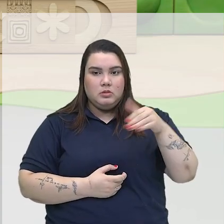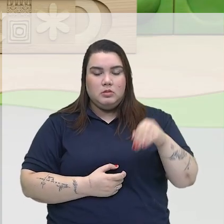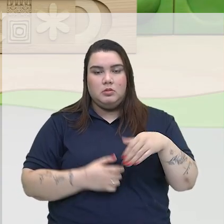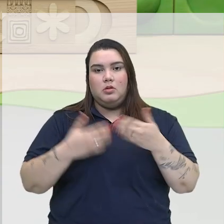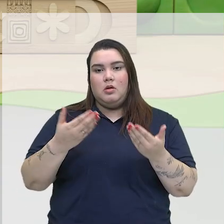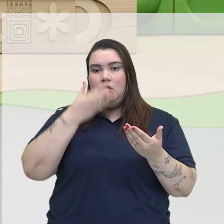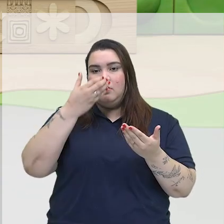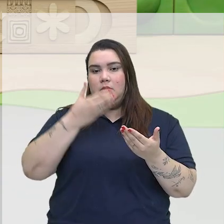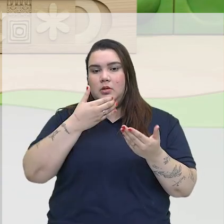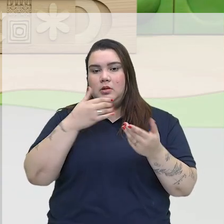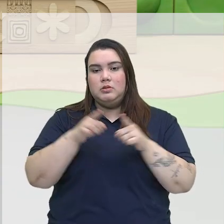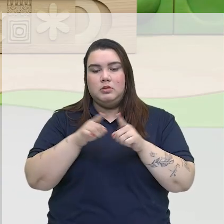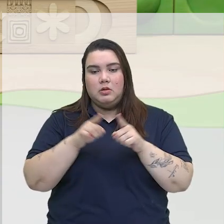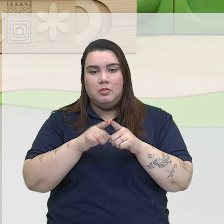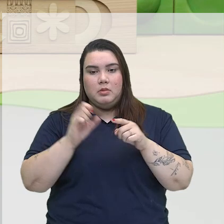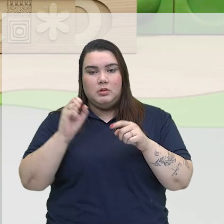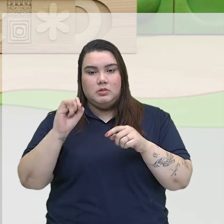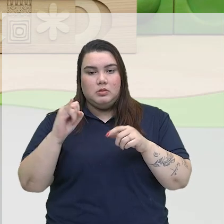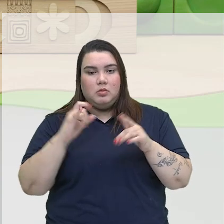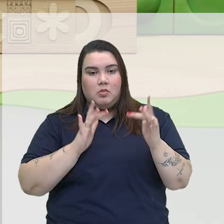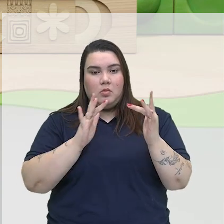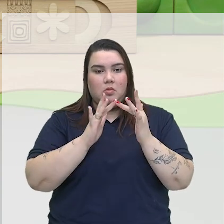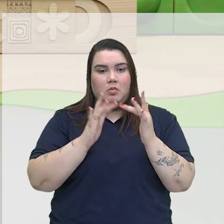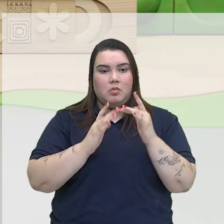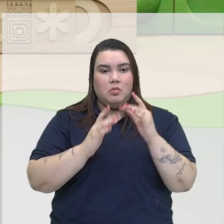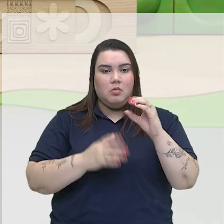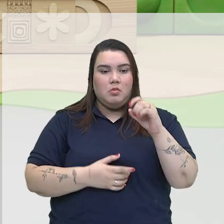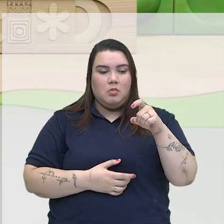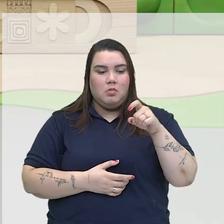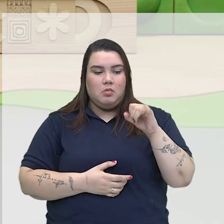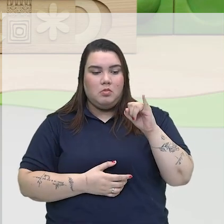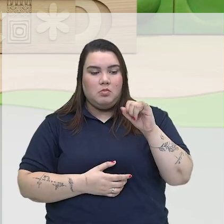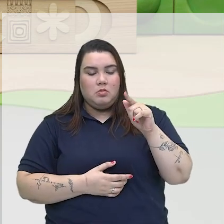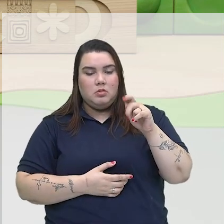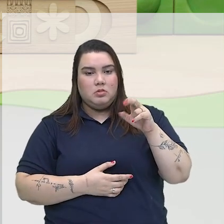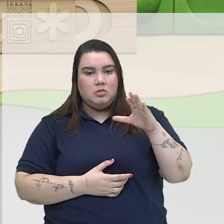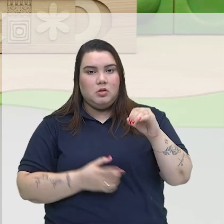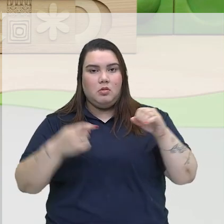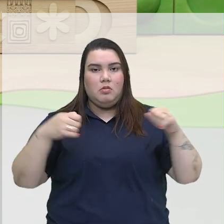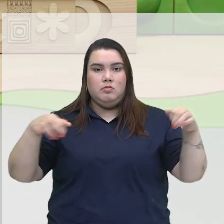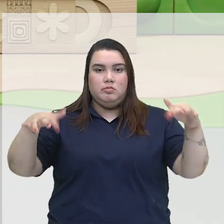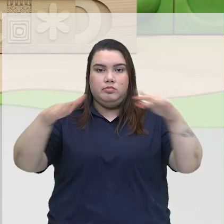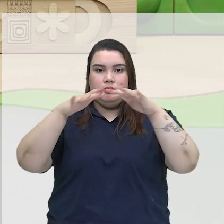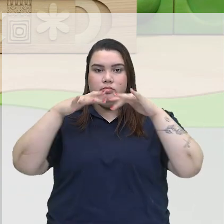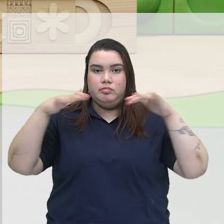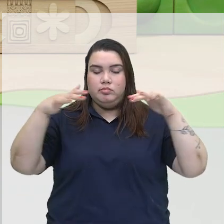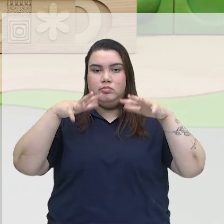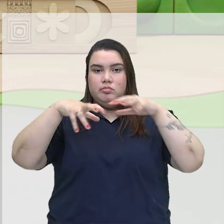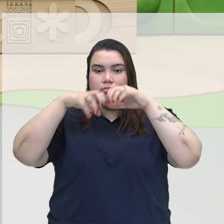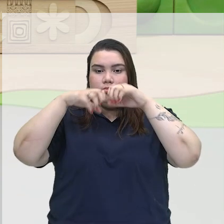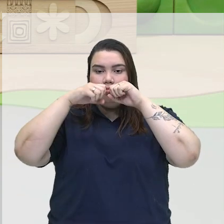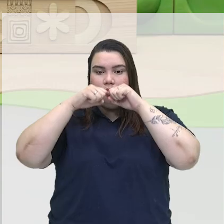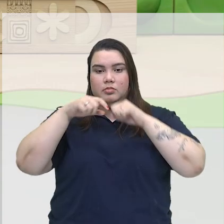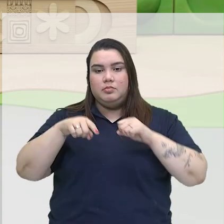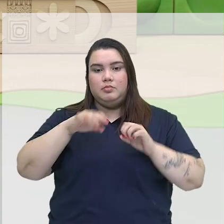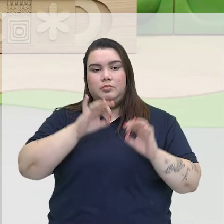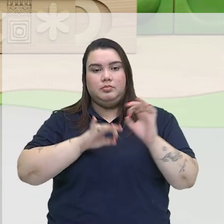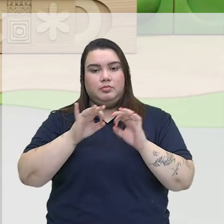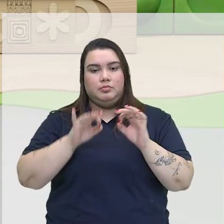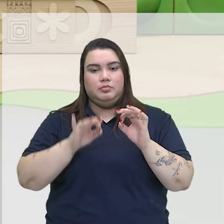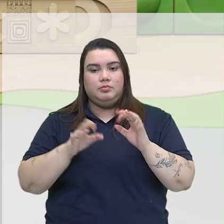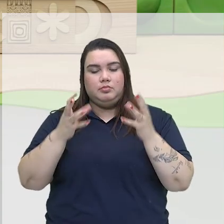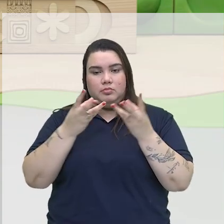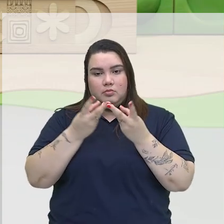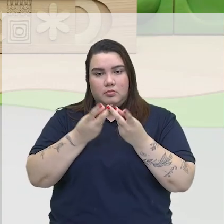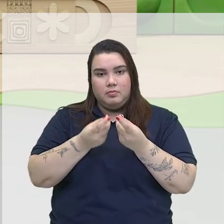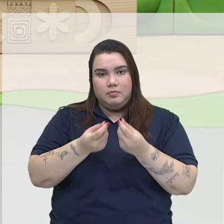entrar em contato com o oxigênio, que está aqui presente no nosso ar, ela vai também entrar num processo